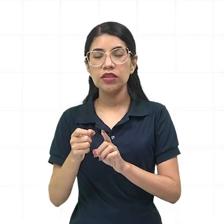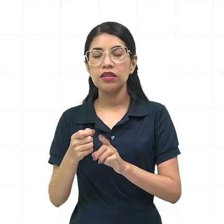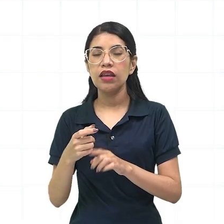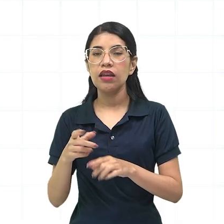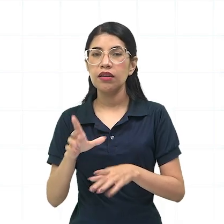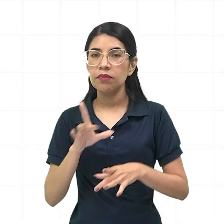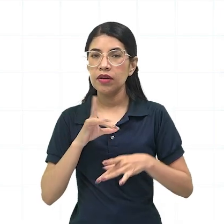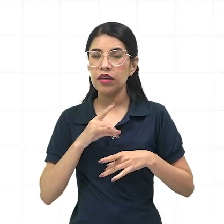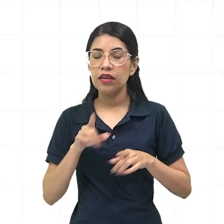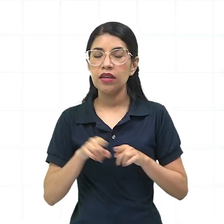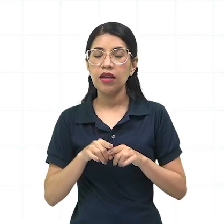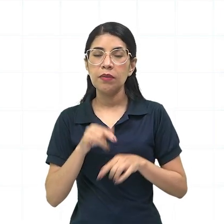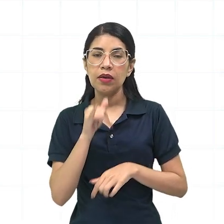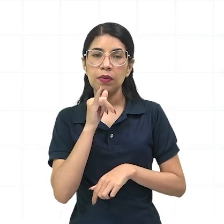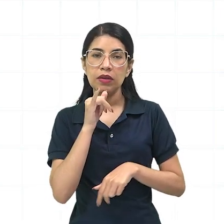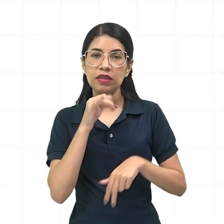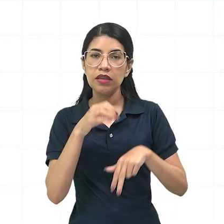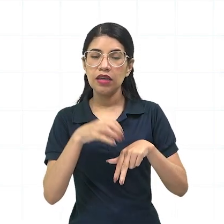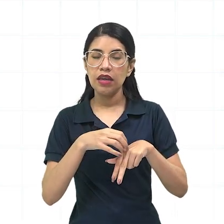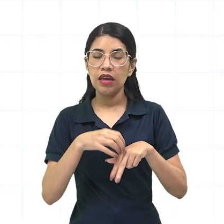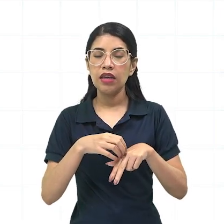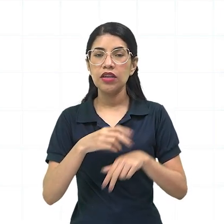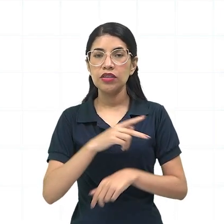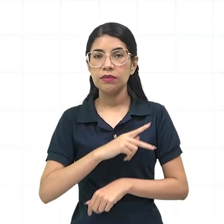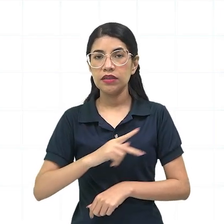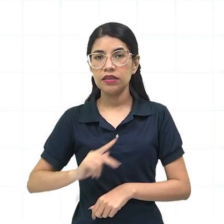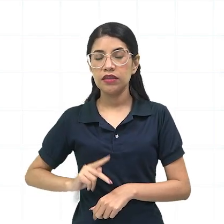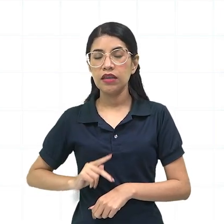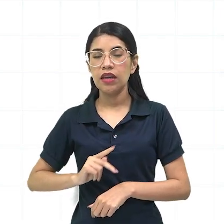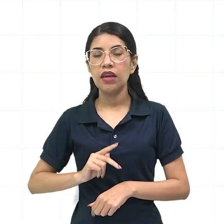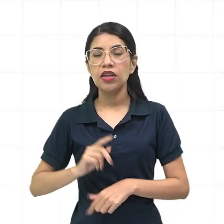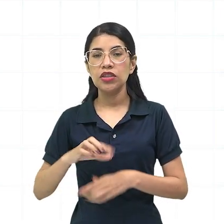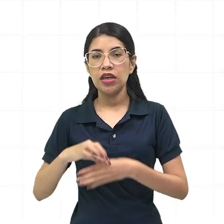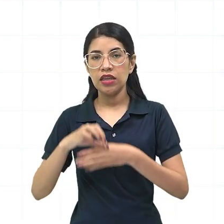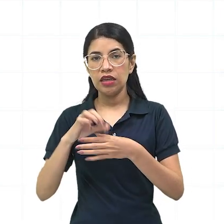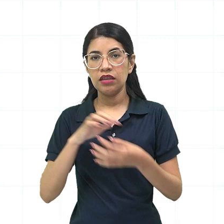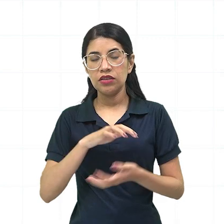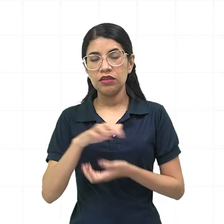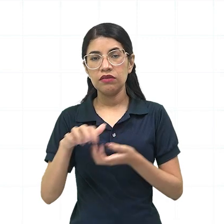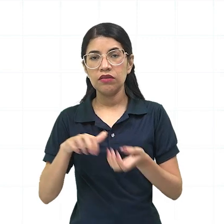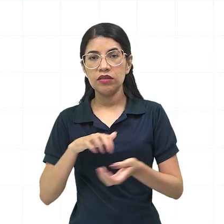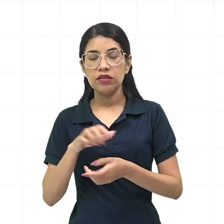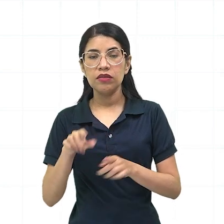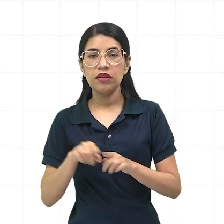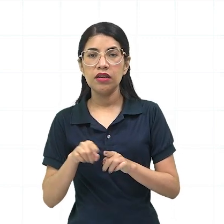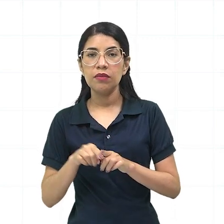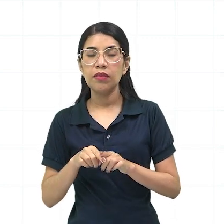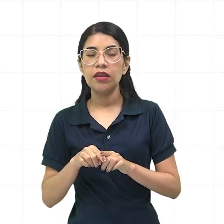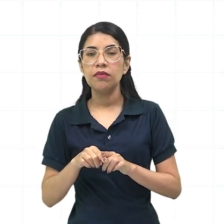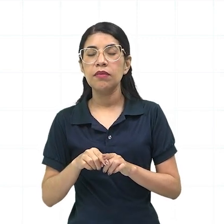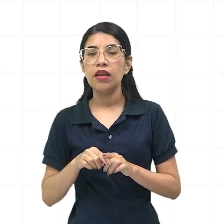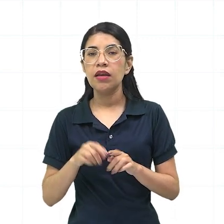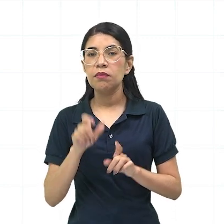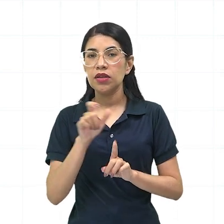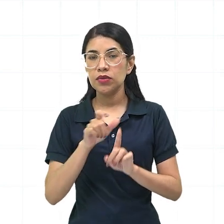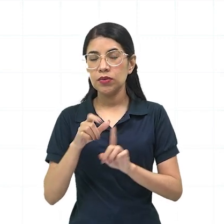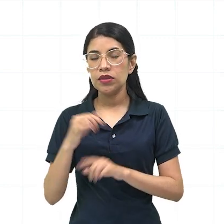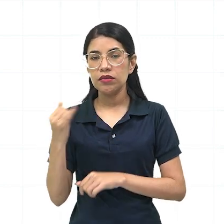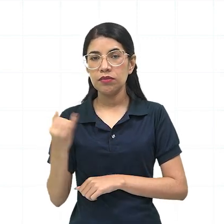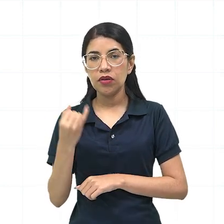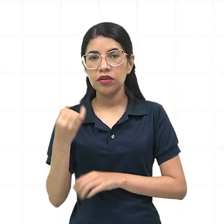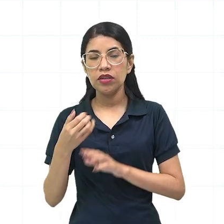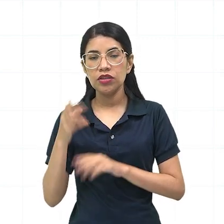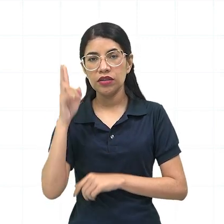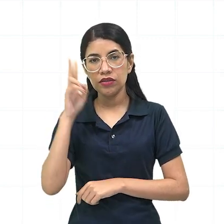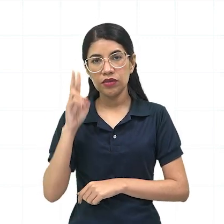gente tem reis, presidentes, revolucionários, pessoas que vão ser ícones, referências, e essas